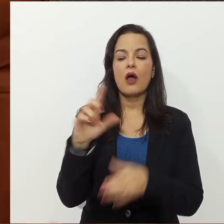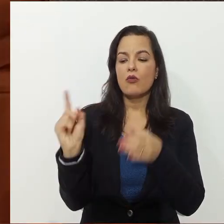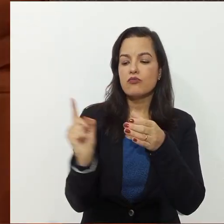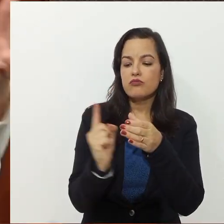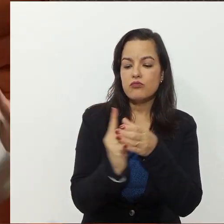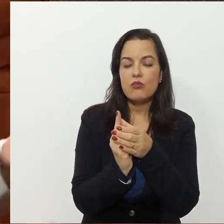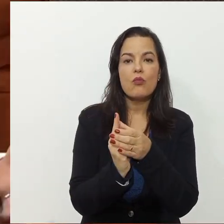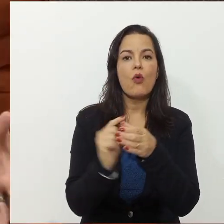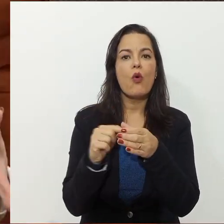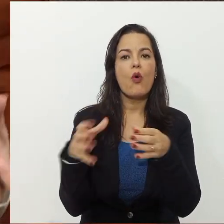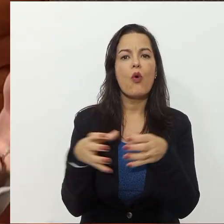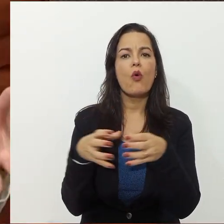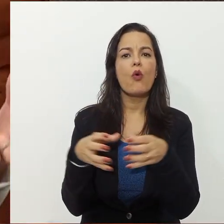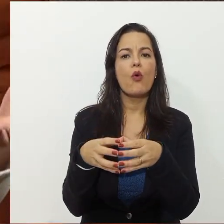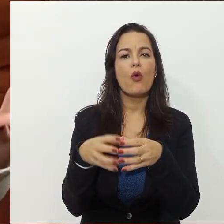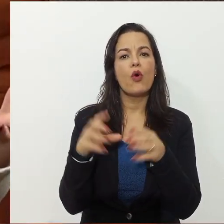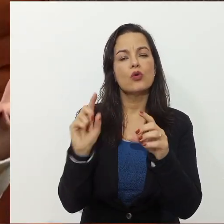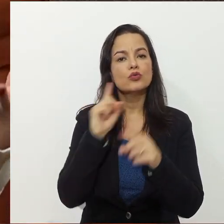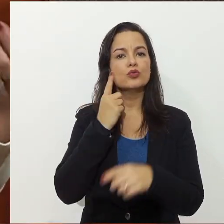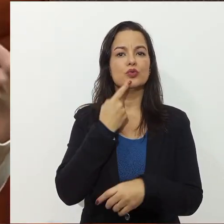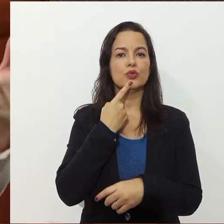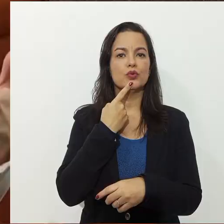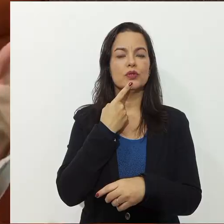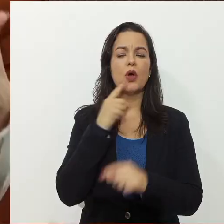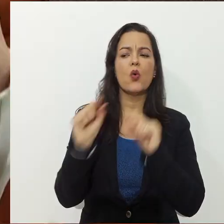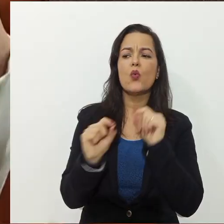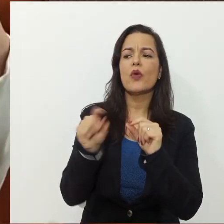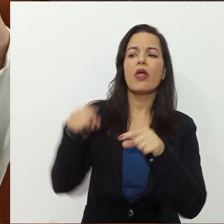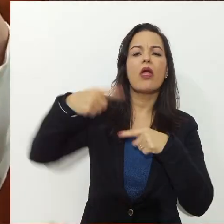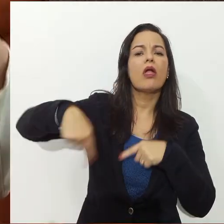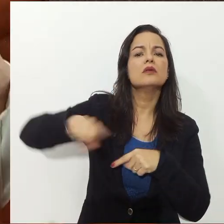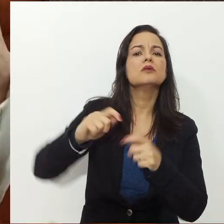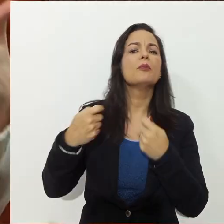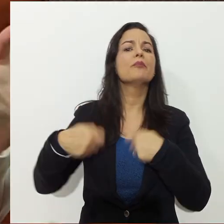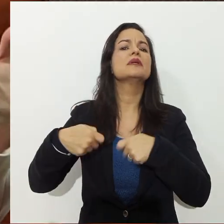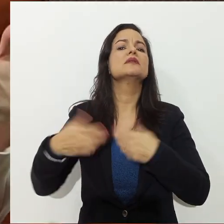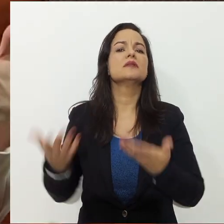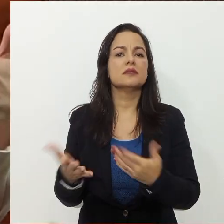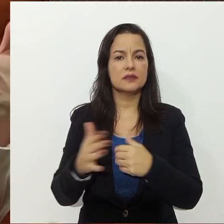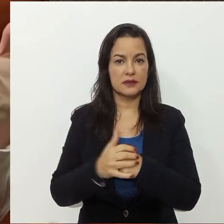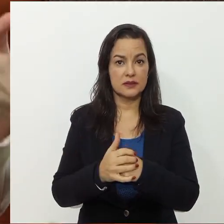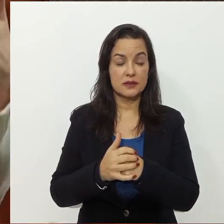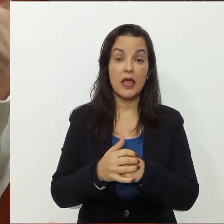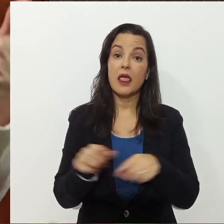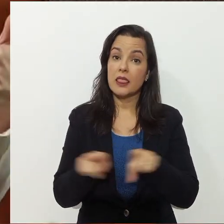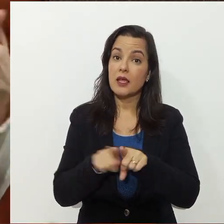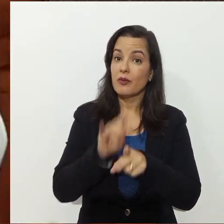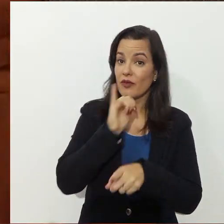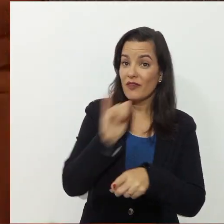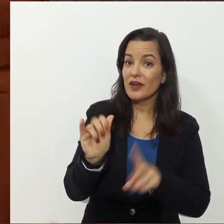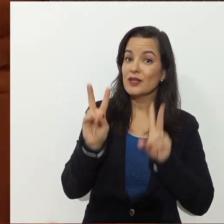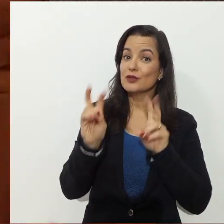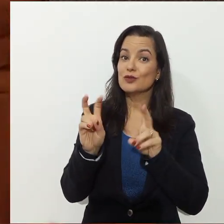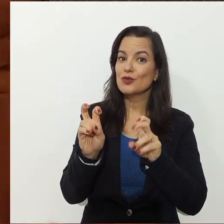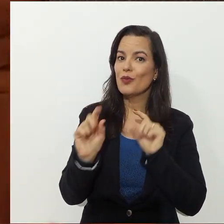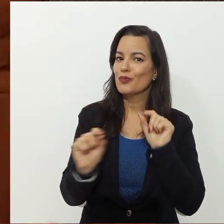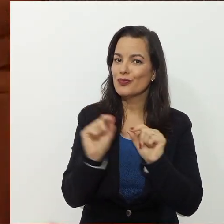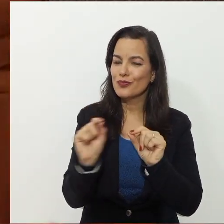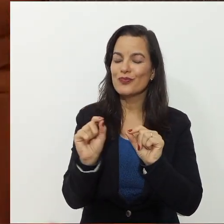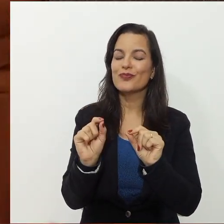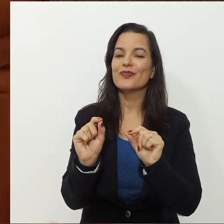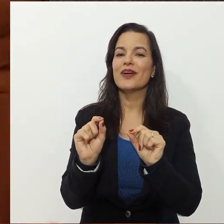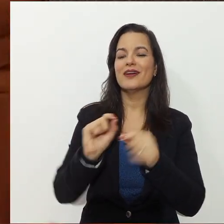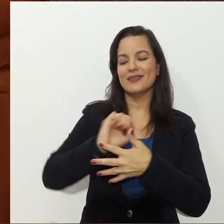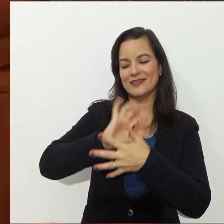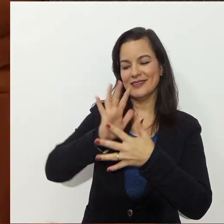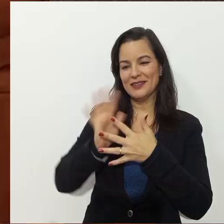que embarcam, que abordam aí a comunidade surda. A gente vai falar, inclusive, gente, sobre a língua brasileira